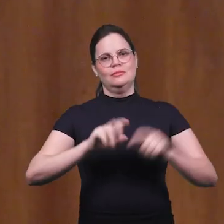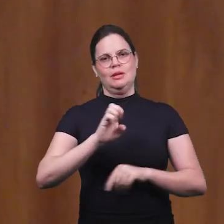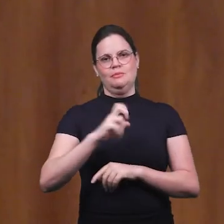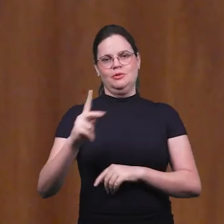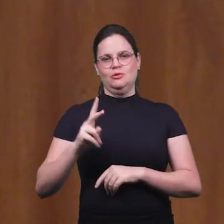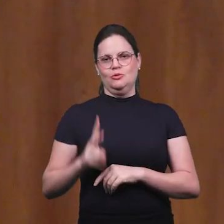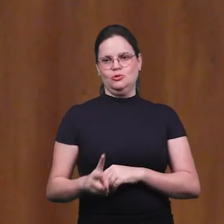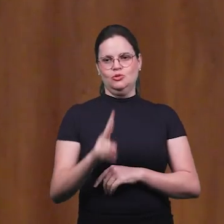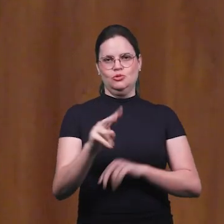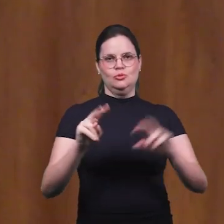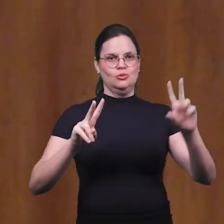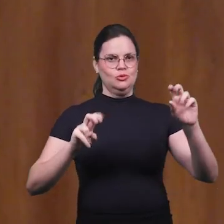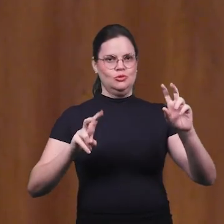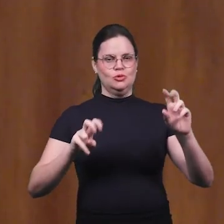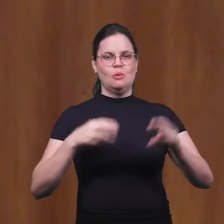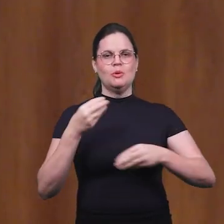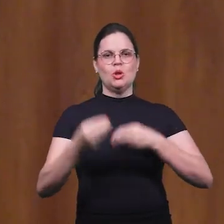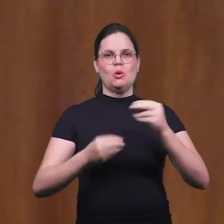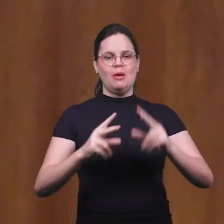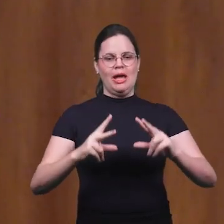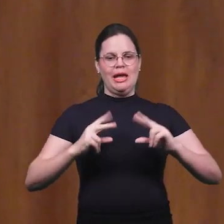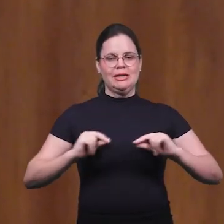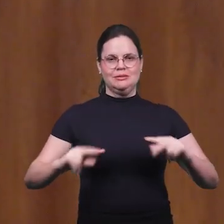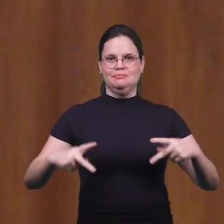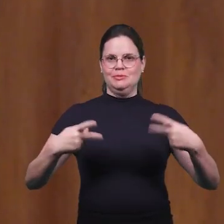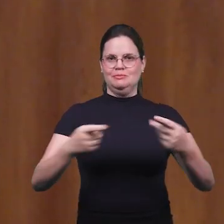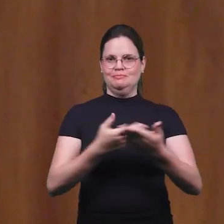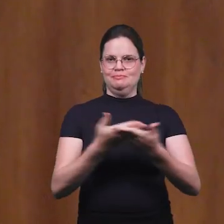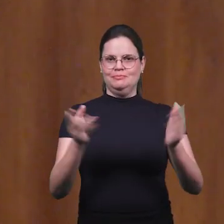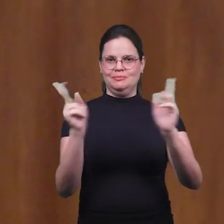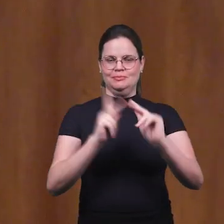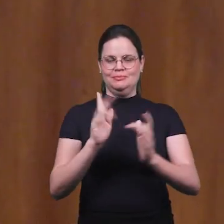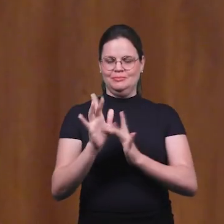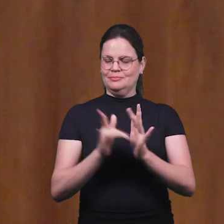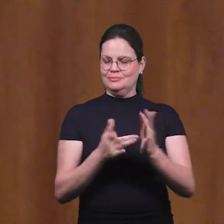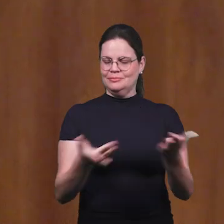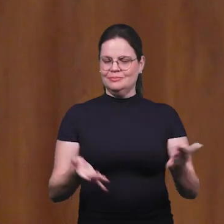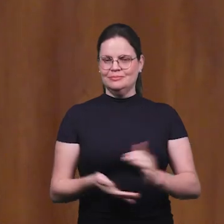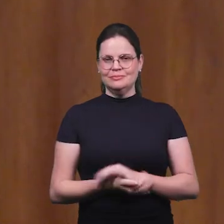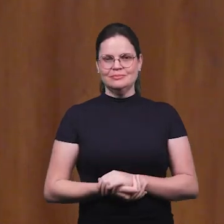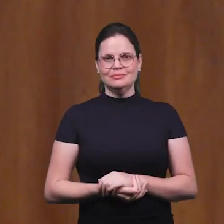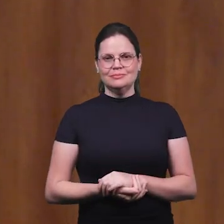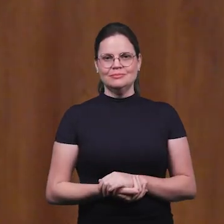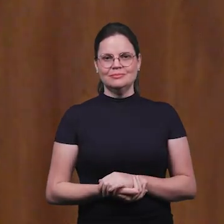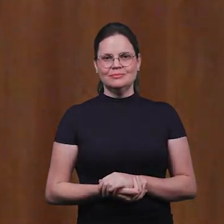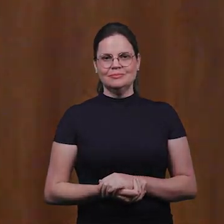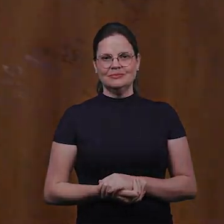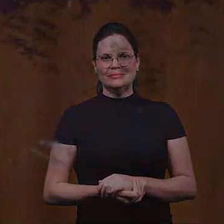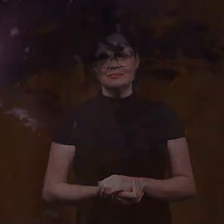continuaremos tratando a respeito da transmissão da herança. A todos, a paz do Senhor Jesus.